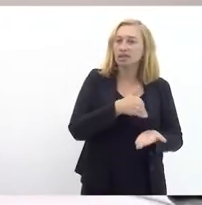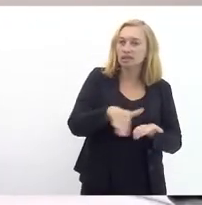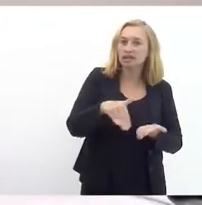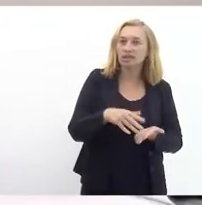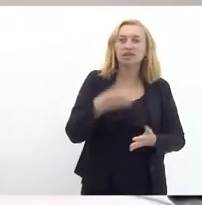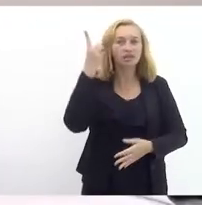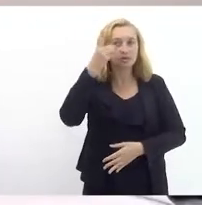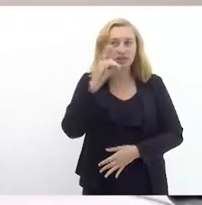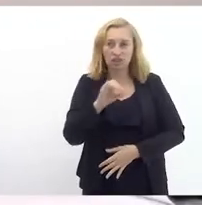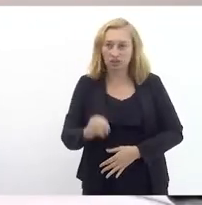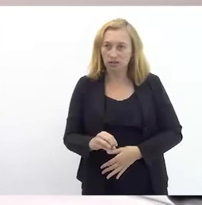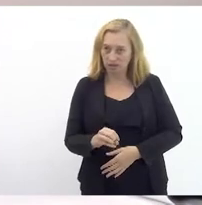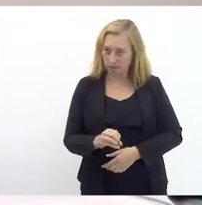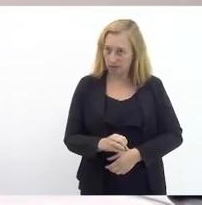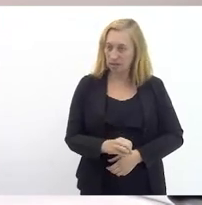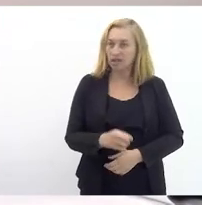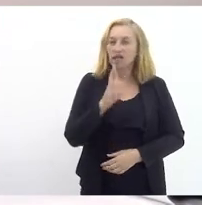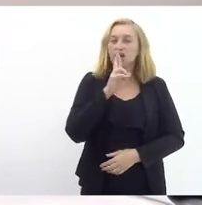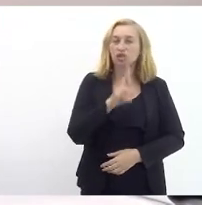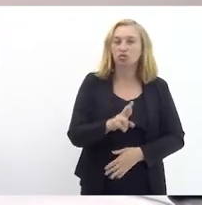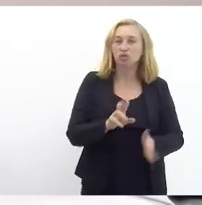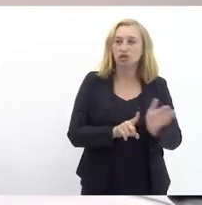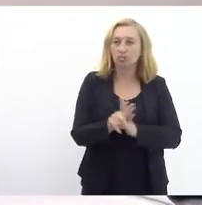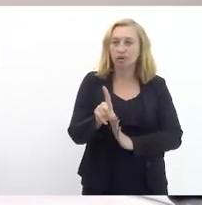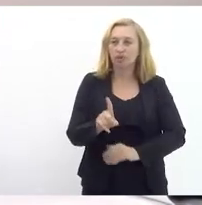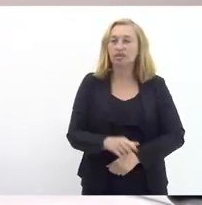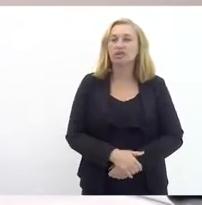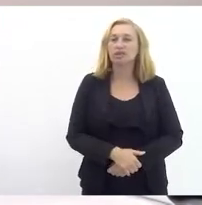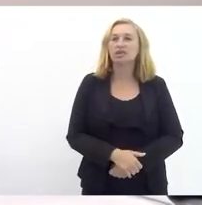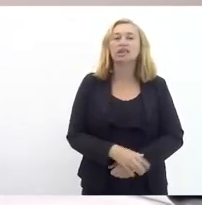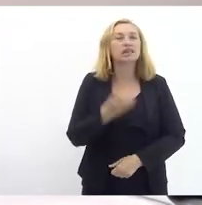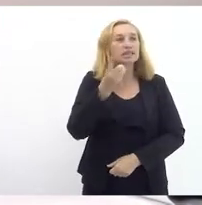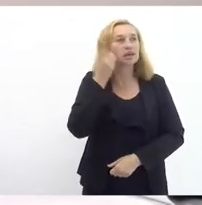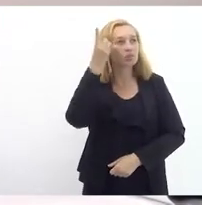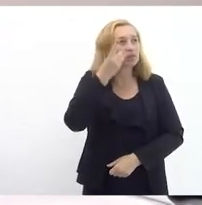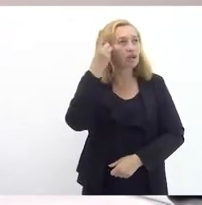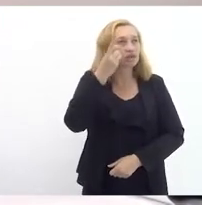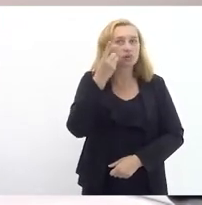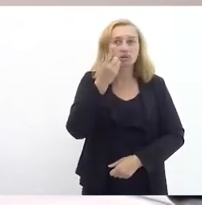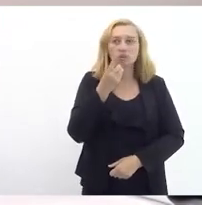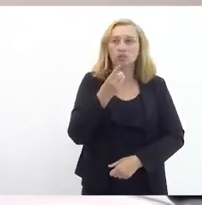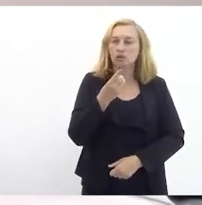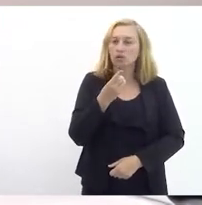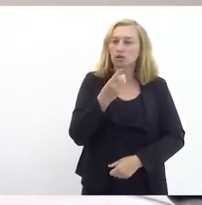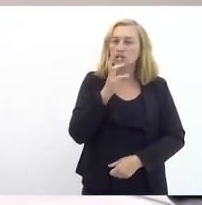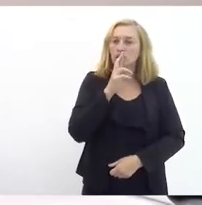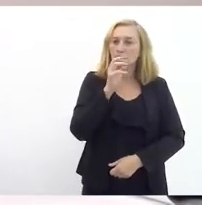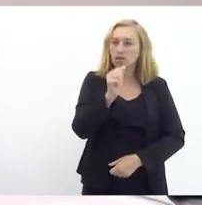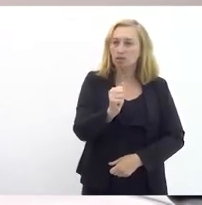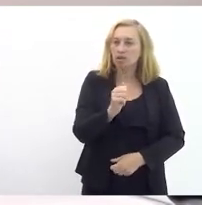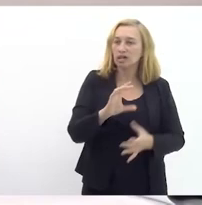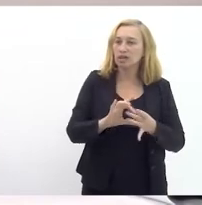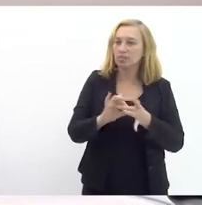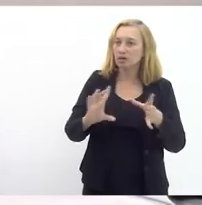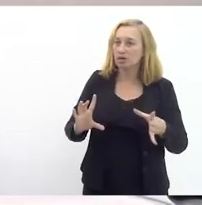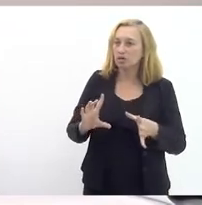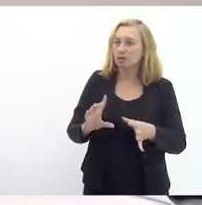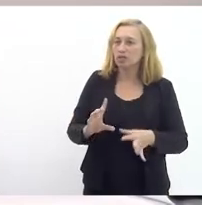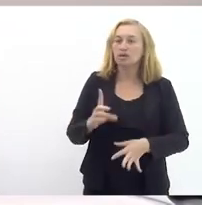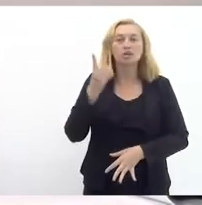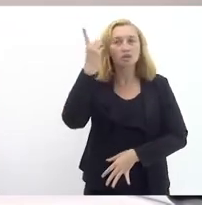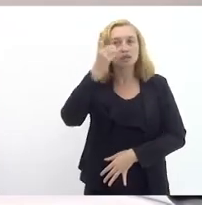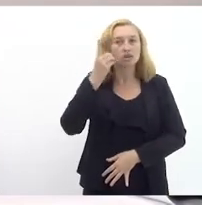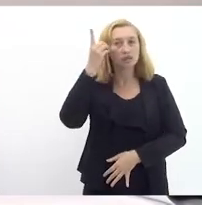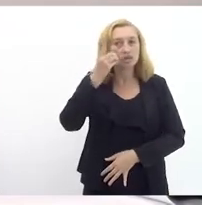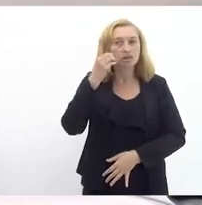Dionísio Lins possa ter resposta às perguntas. O deputado Rodrigo Amorim liberou para que o